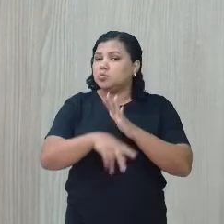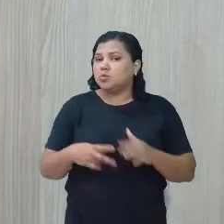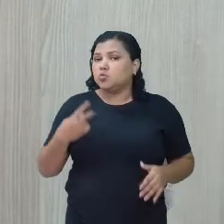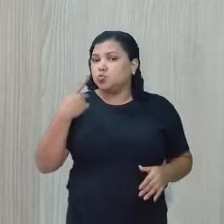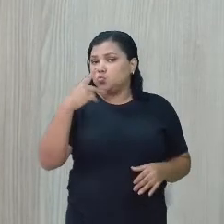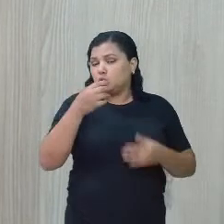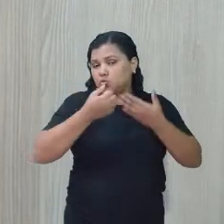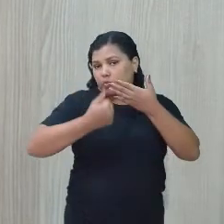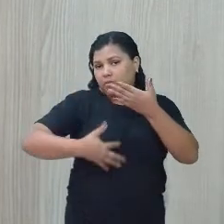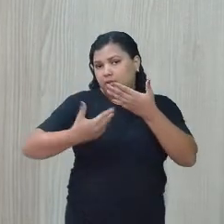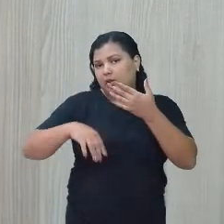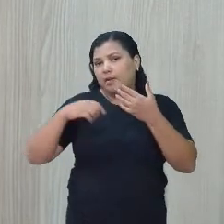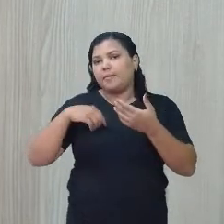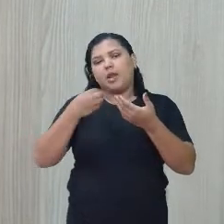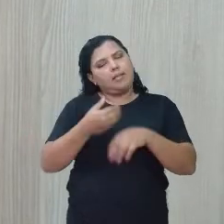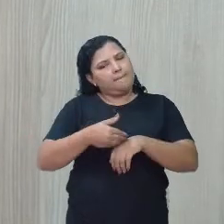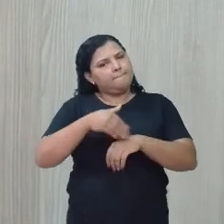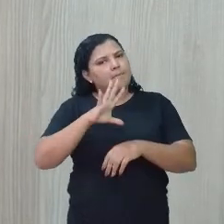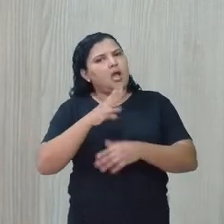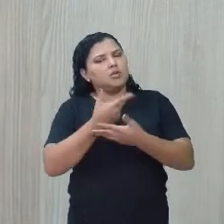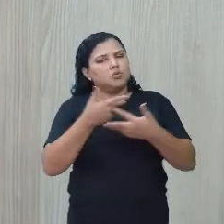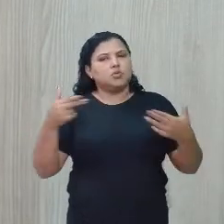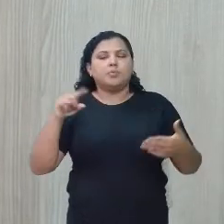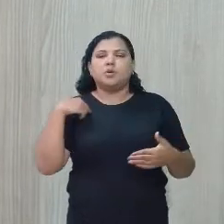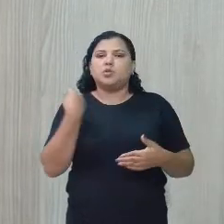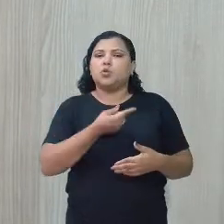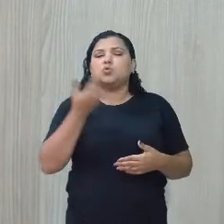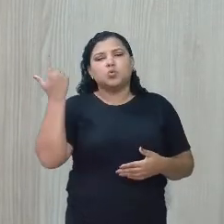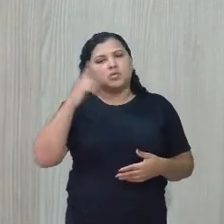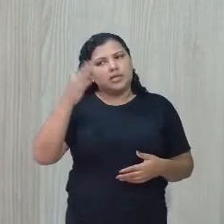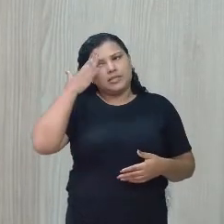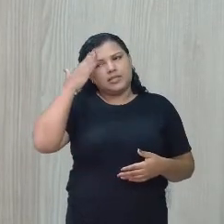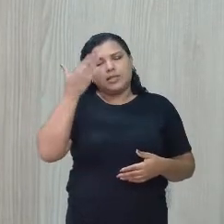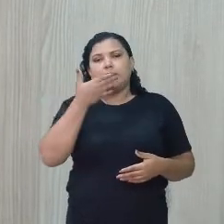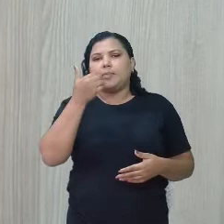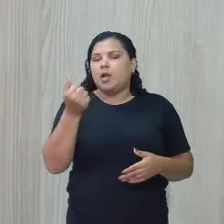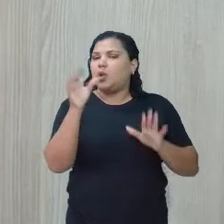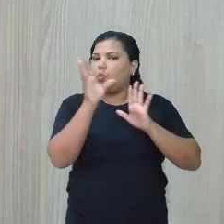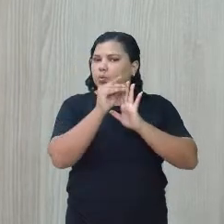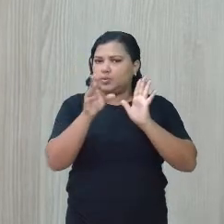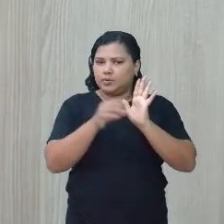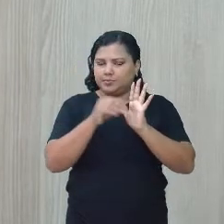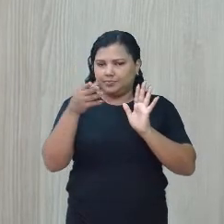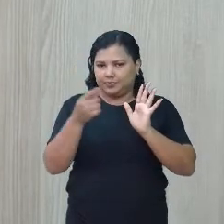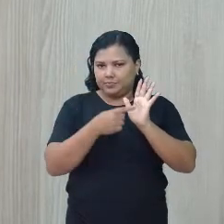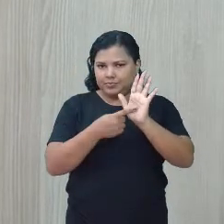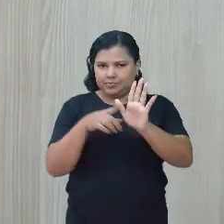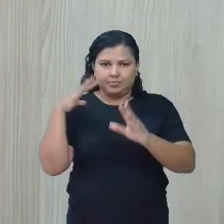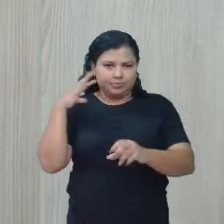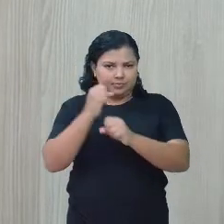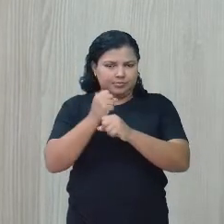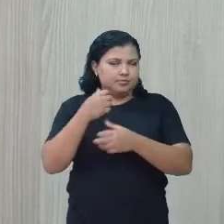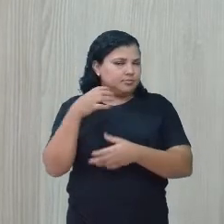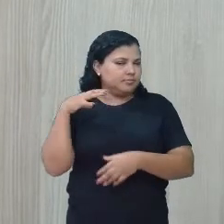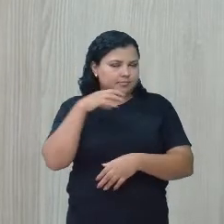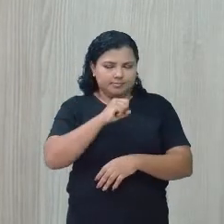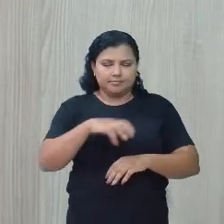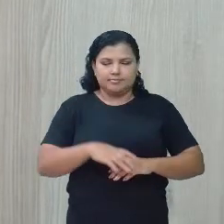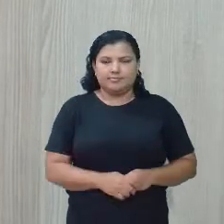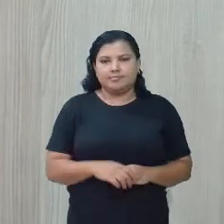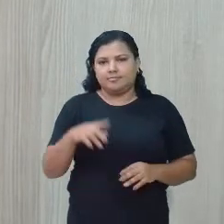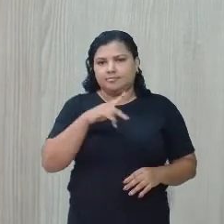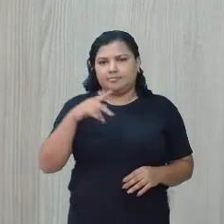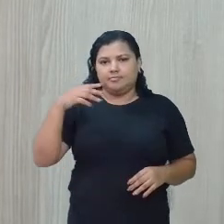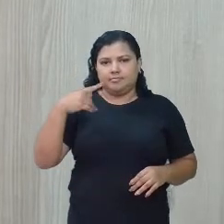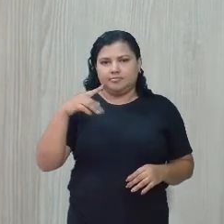de vocês, para colocar mais coisas, para que a gente consiga entender melhor o conteúdo. Esse aqui a gente fez uma revisão rapidinho no começo, o professor